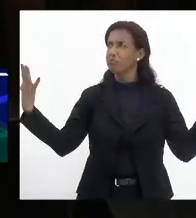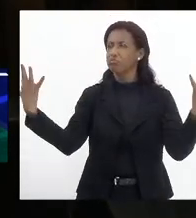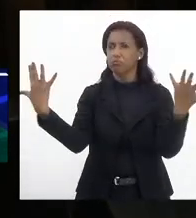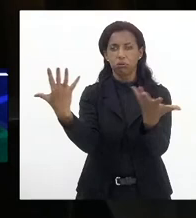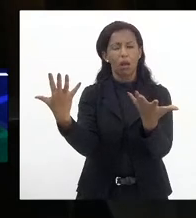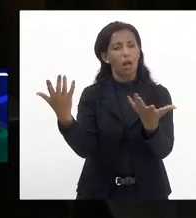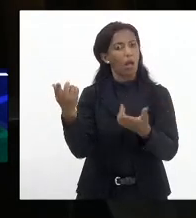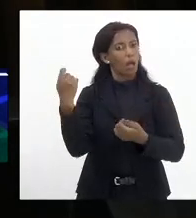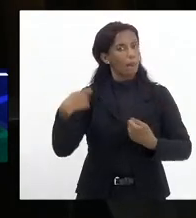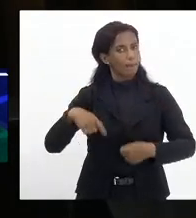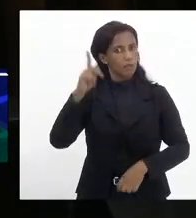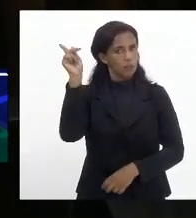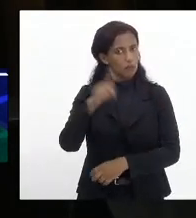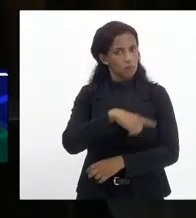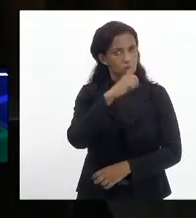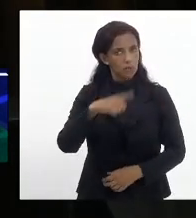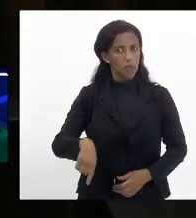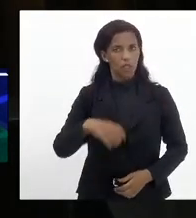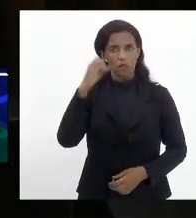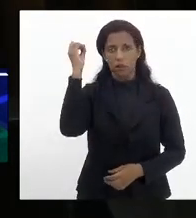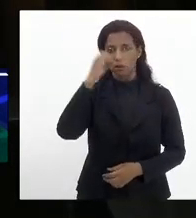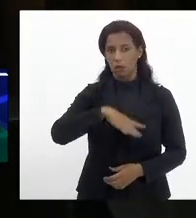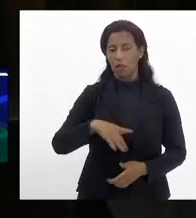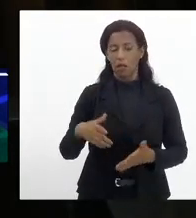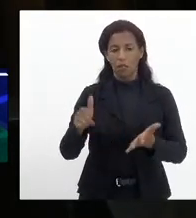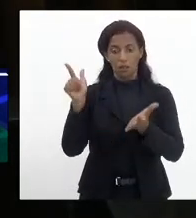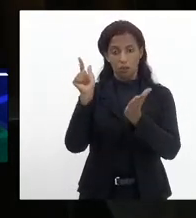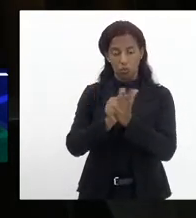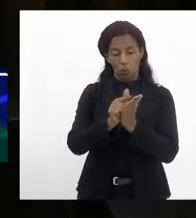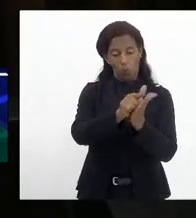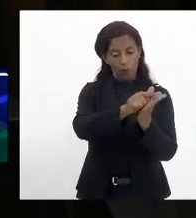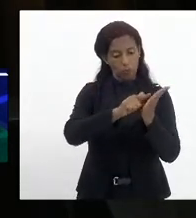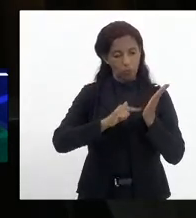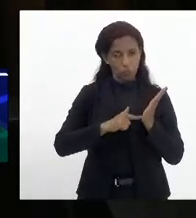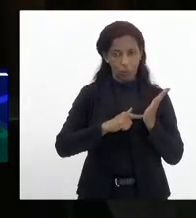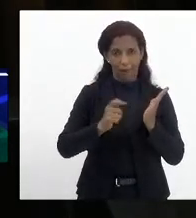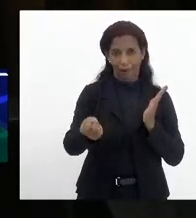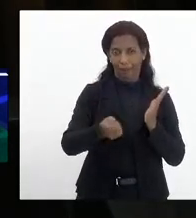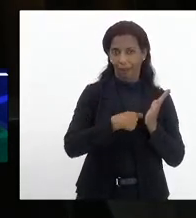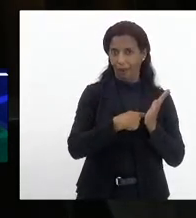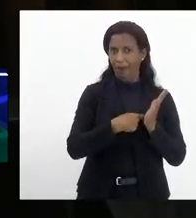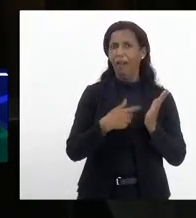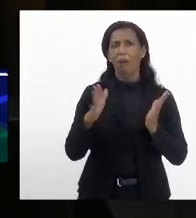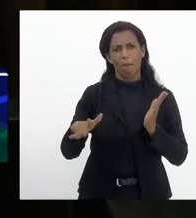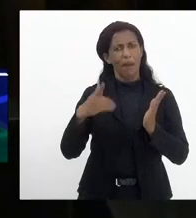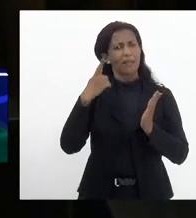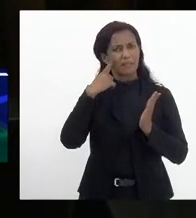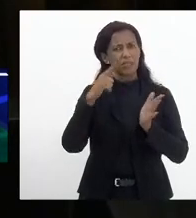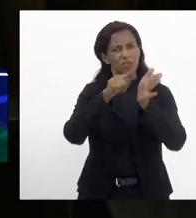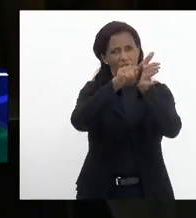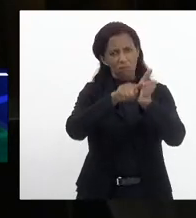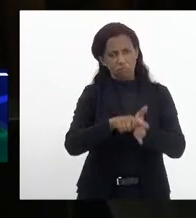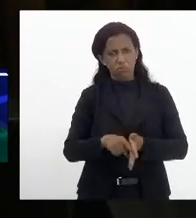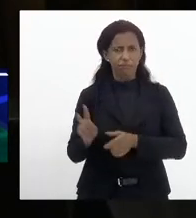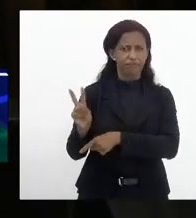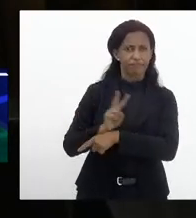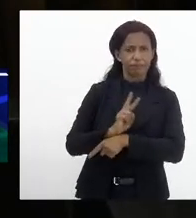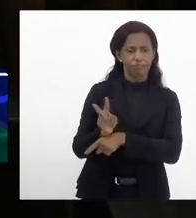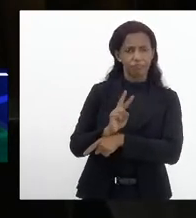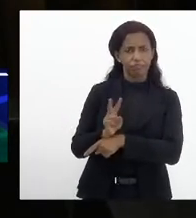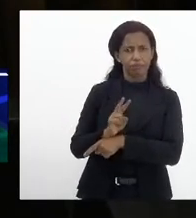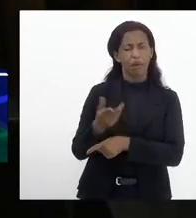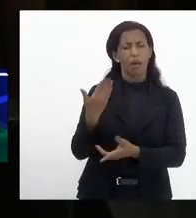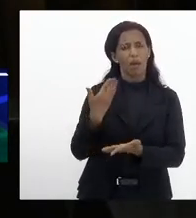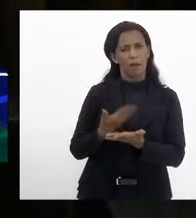precisa coibir esse absurdo. As licenças estão dadas, mas a gente está fazendo as diligências necessárias, o mandato do meu irmão na